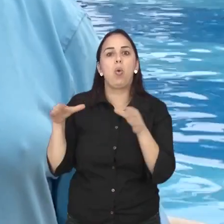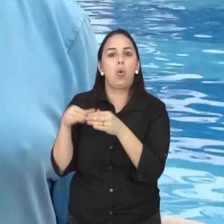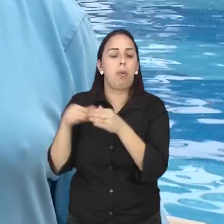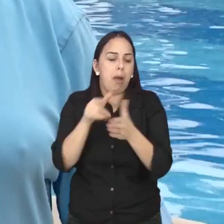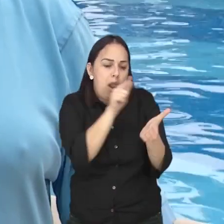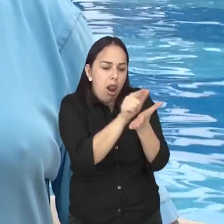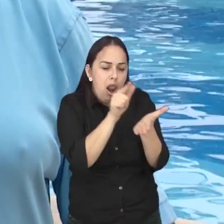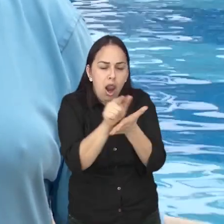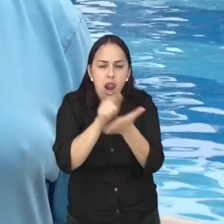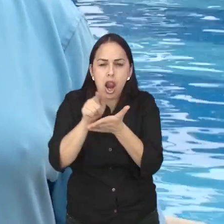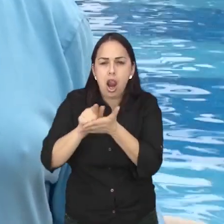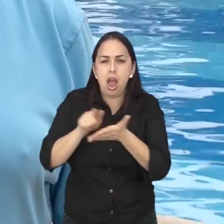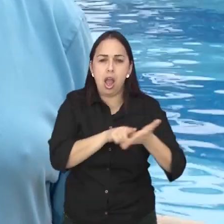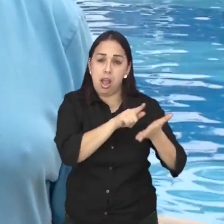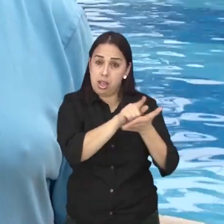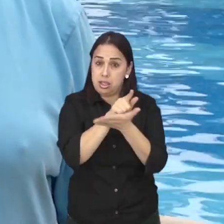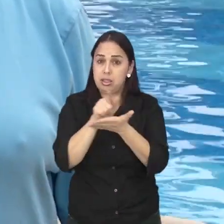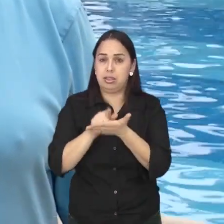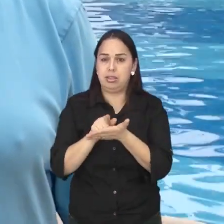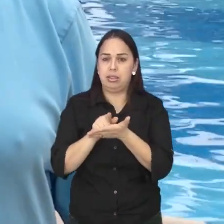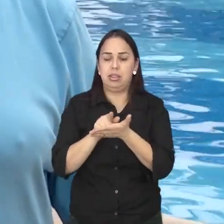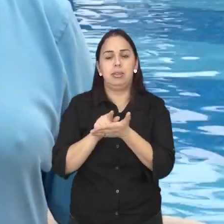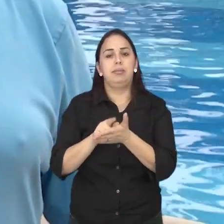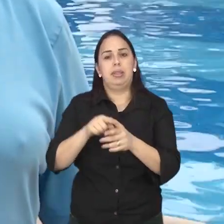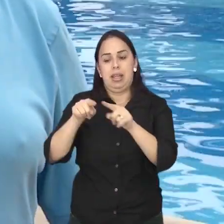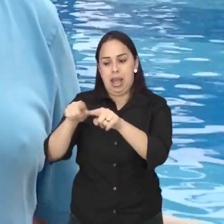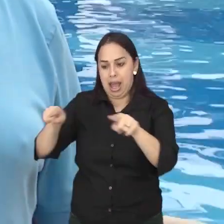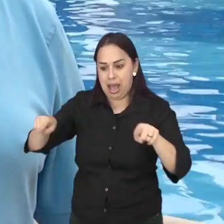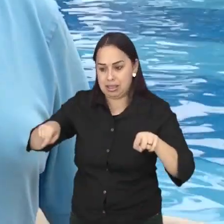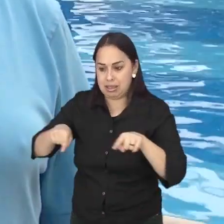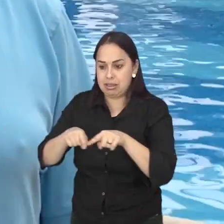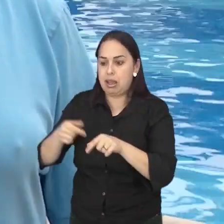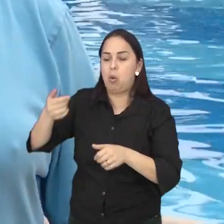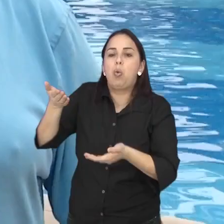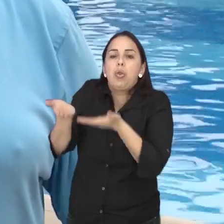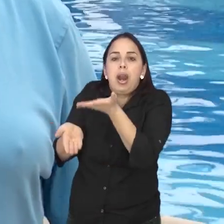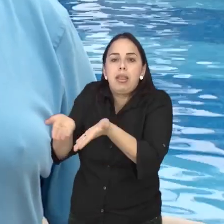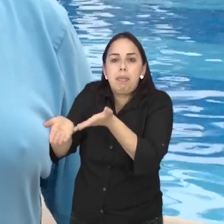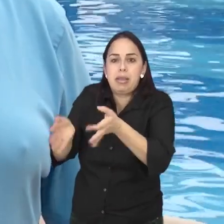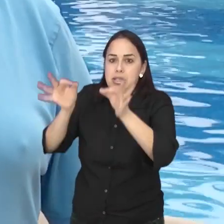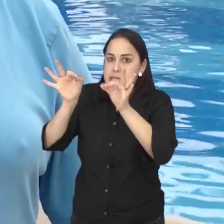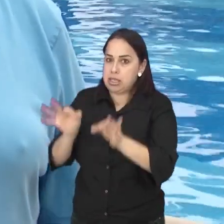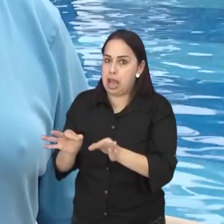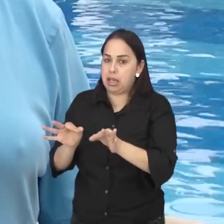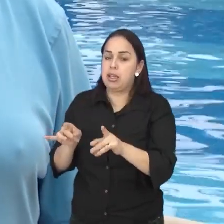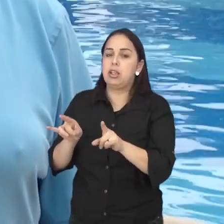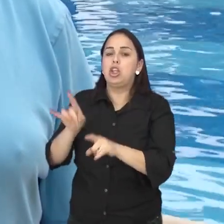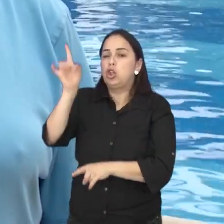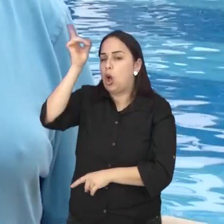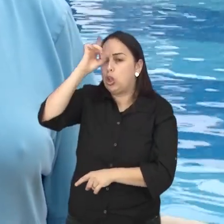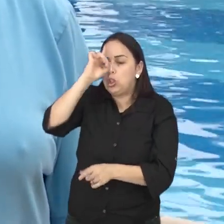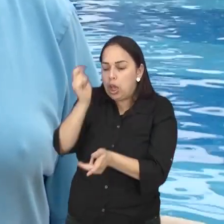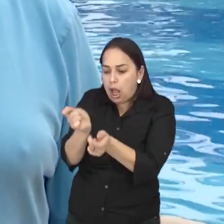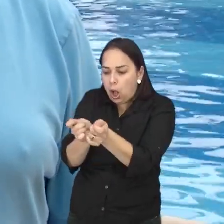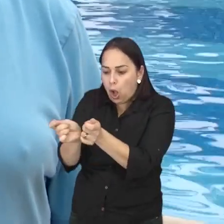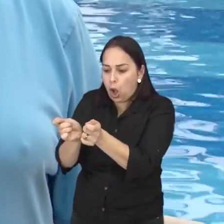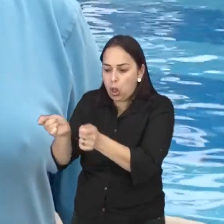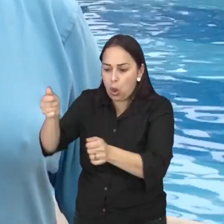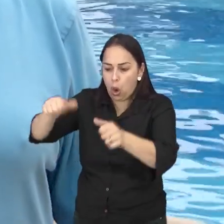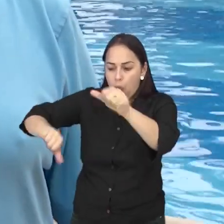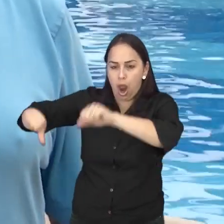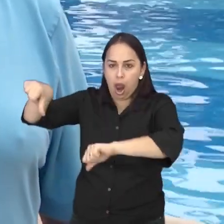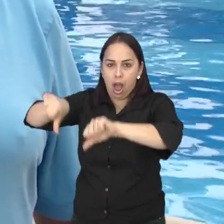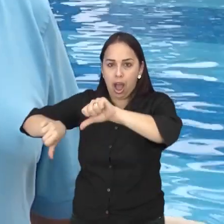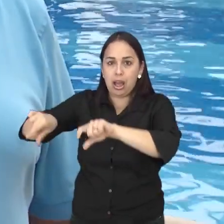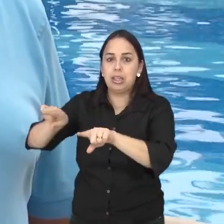limpeza, higienização toda do local. As piscinas têm um tratamento adequado, com controle diário, né, feito.